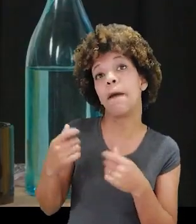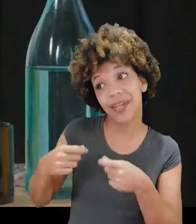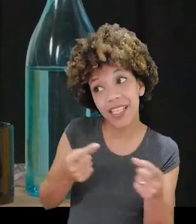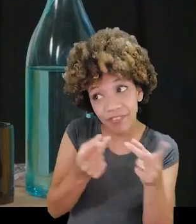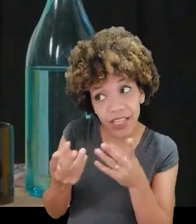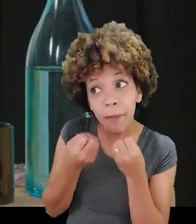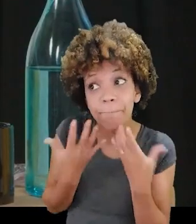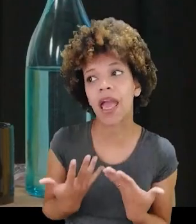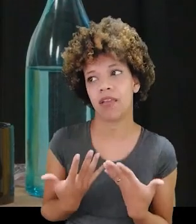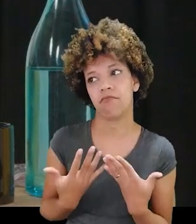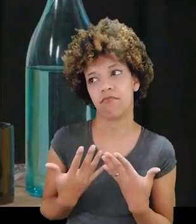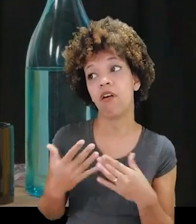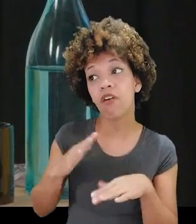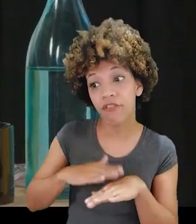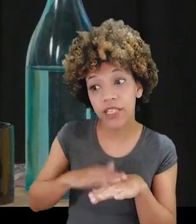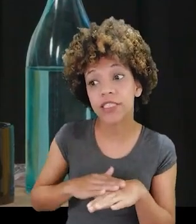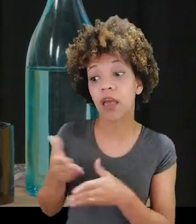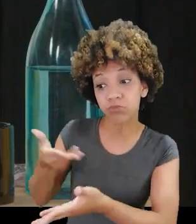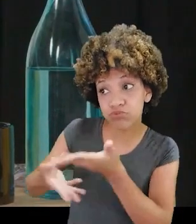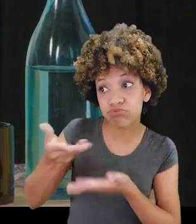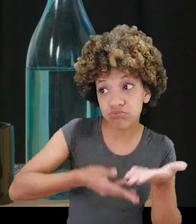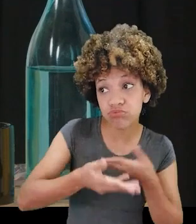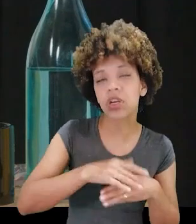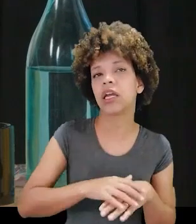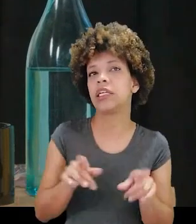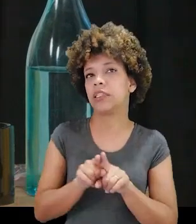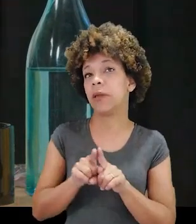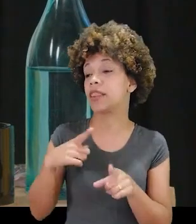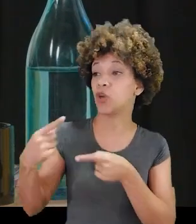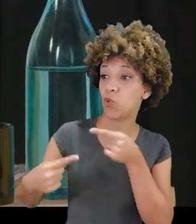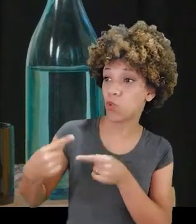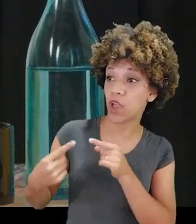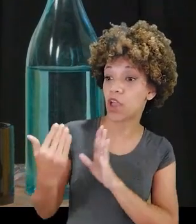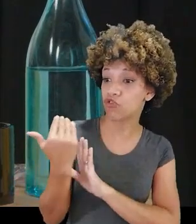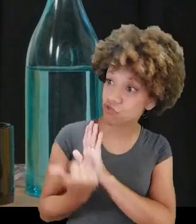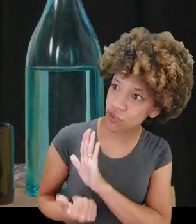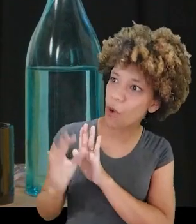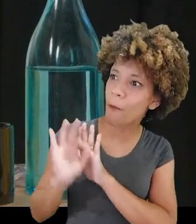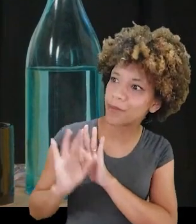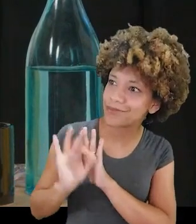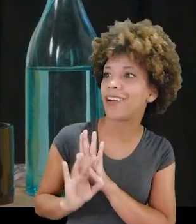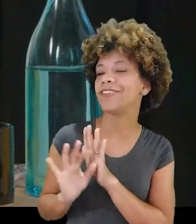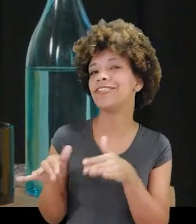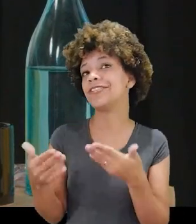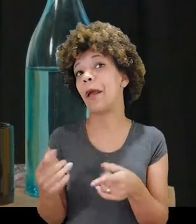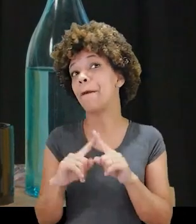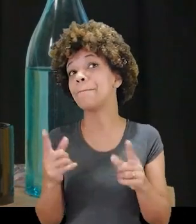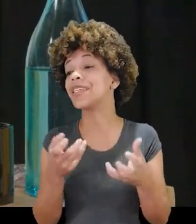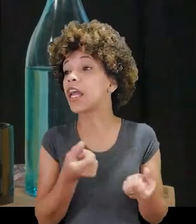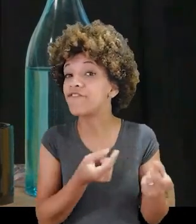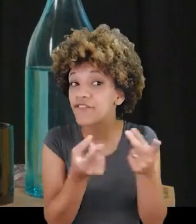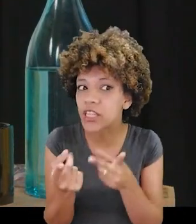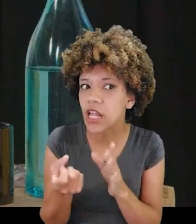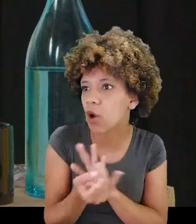cobra você tem que vender bem você tem que fazer o teu possuirá lá então tem o teu concorrente que às vezes fica um pouco mais diminuir o lucro